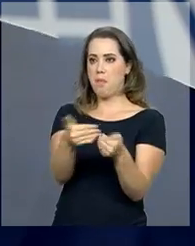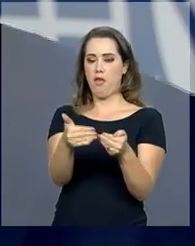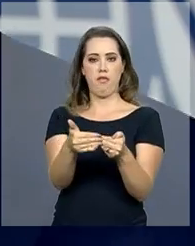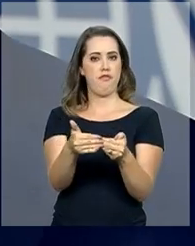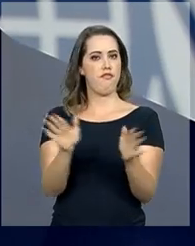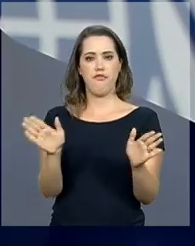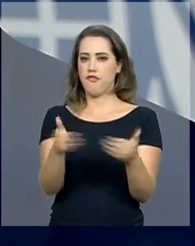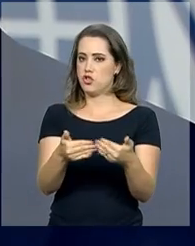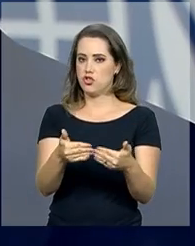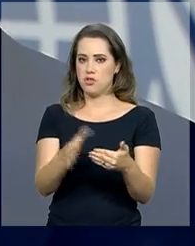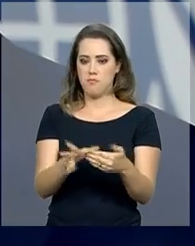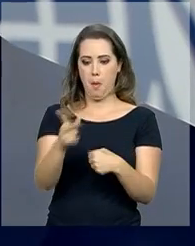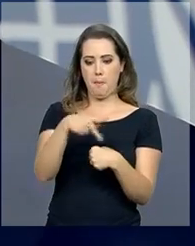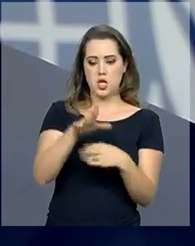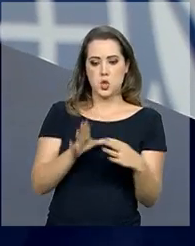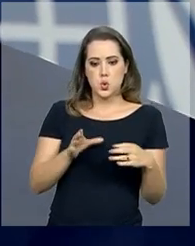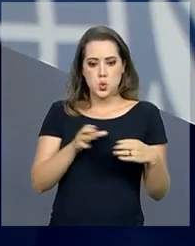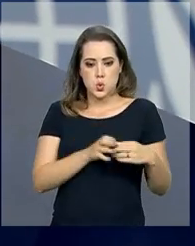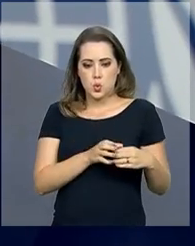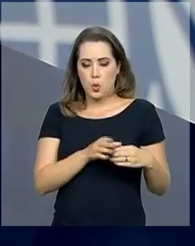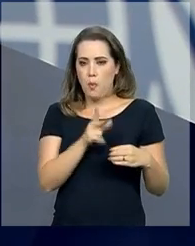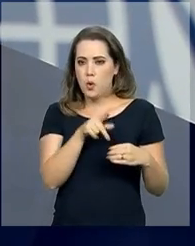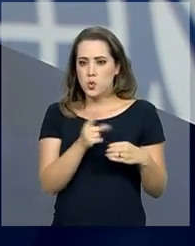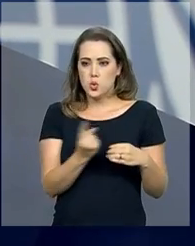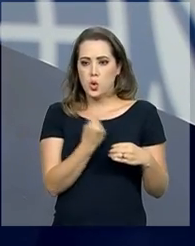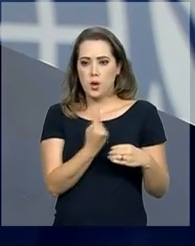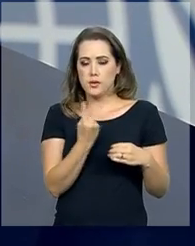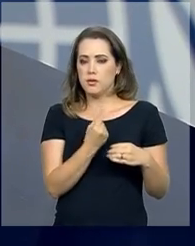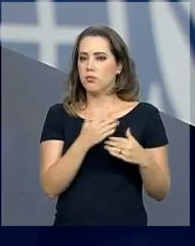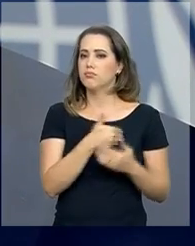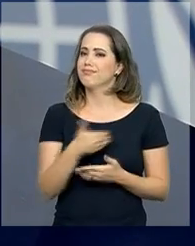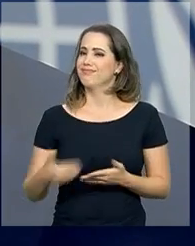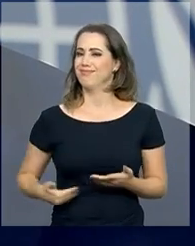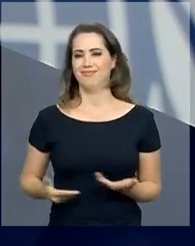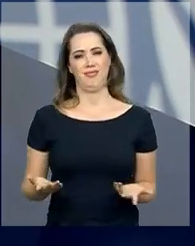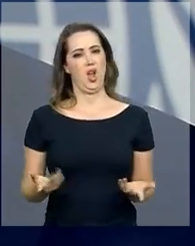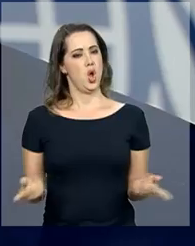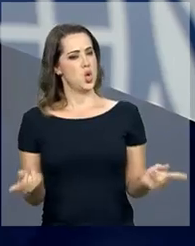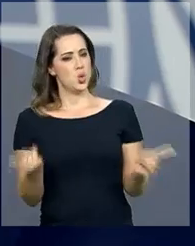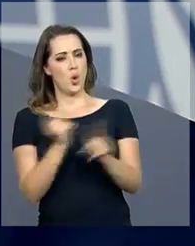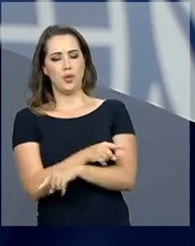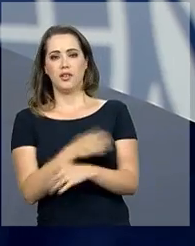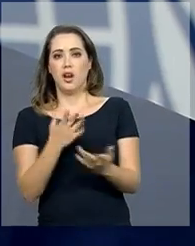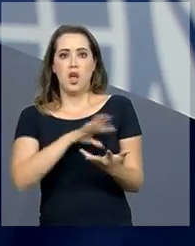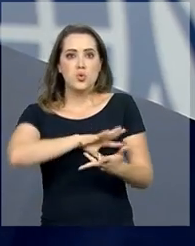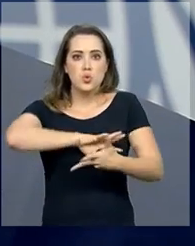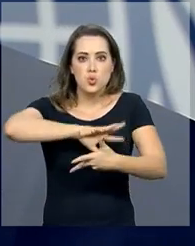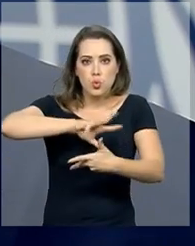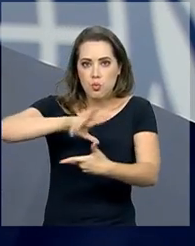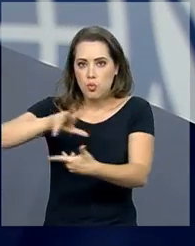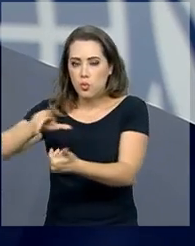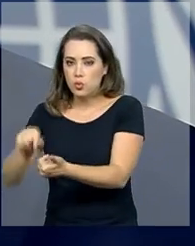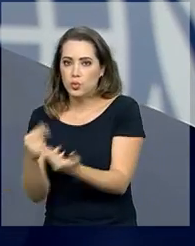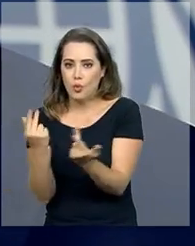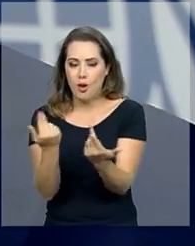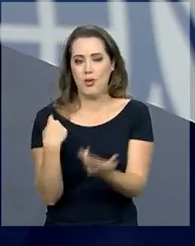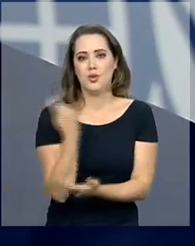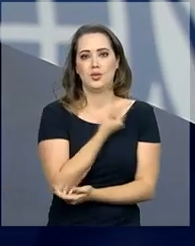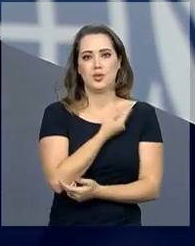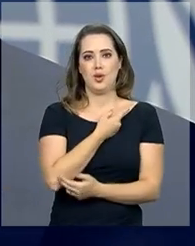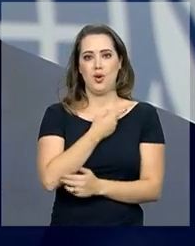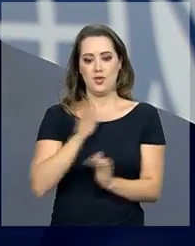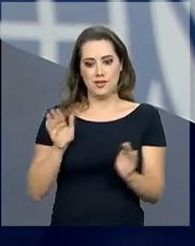se é melhor para o seu povo ao contrário num estado globalizado não há no mundo globalizado como nosso nacionalismo